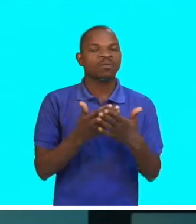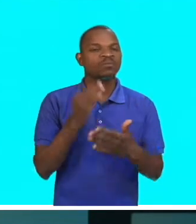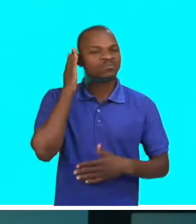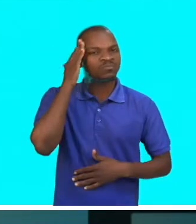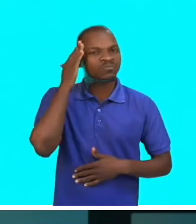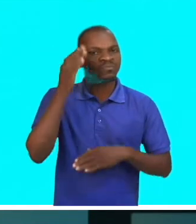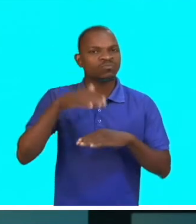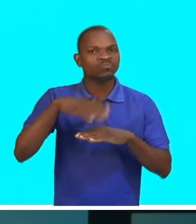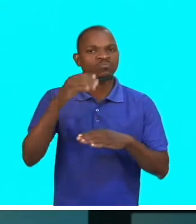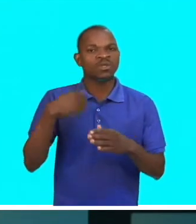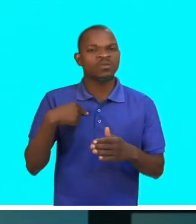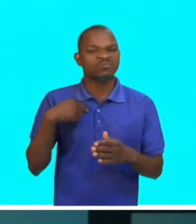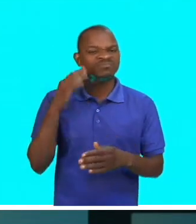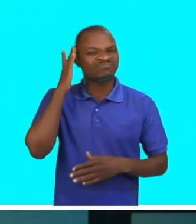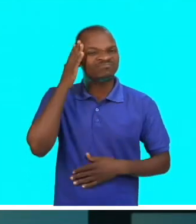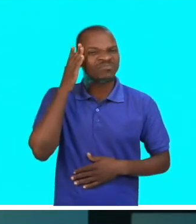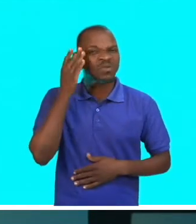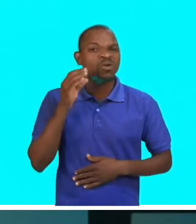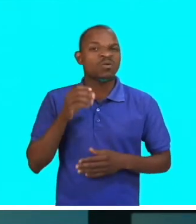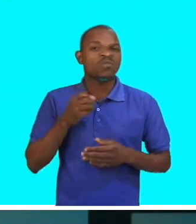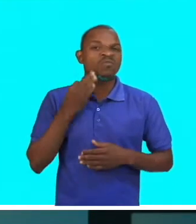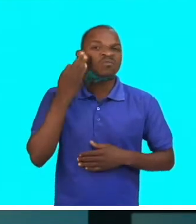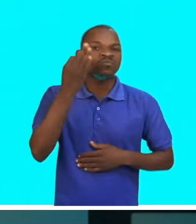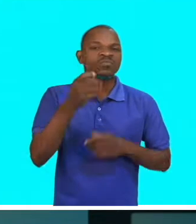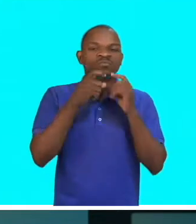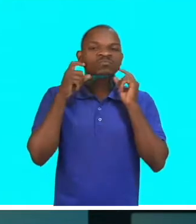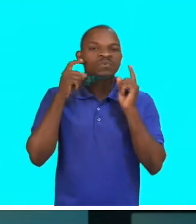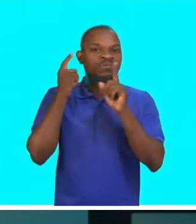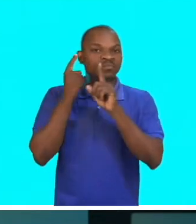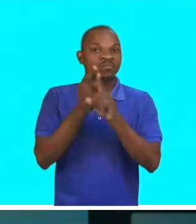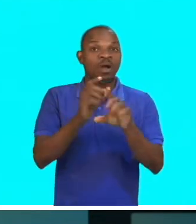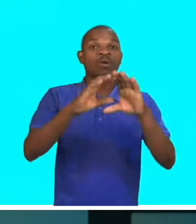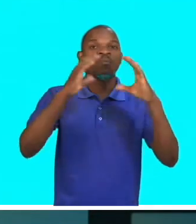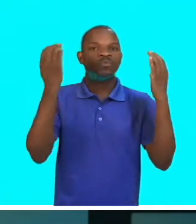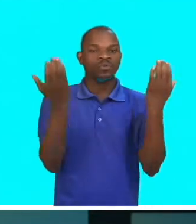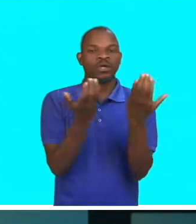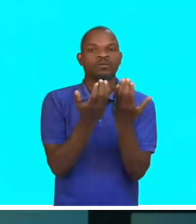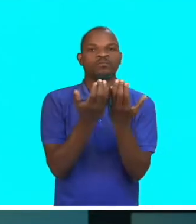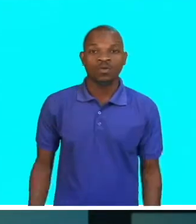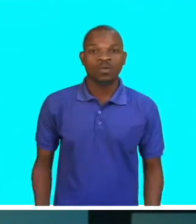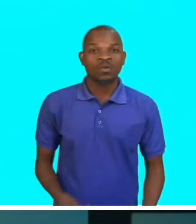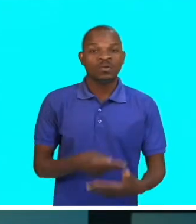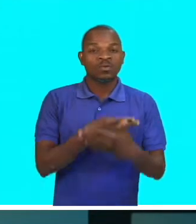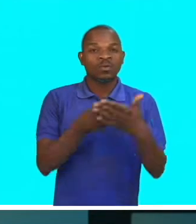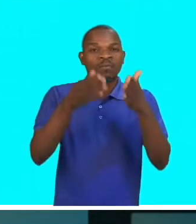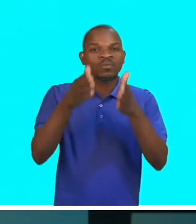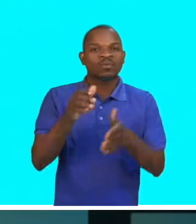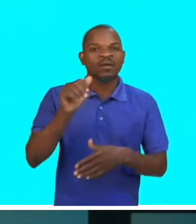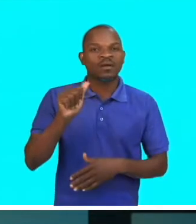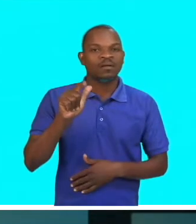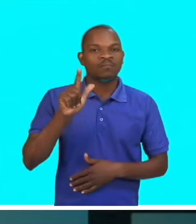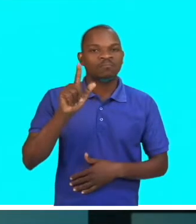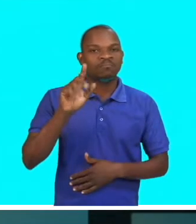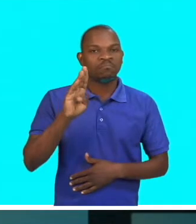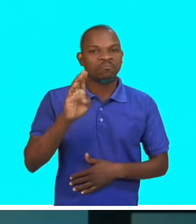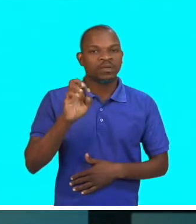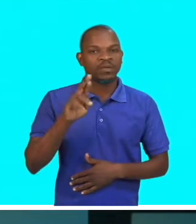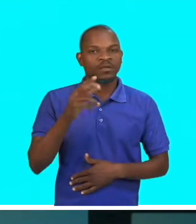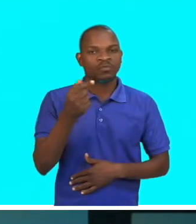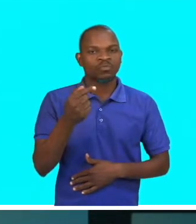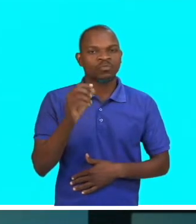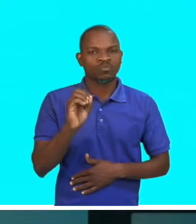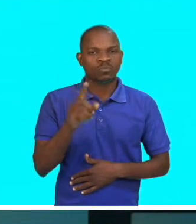Sonho muito. Eu sonho levar o Moçambicano Mundial. Eu creio que vou levar. Alberto Simango Jr., presidente